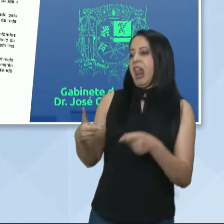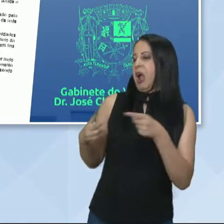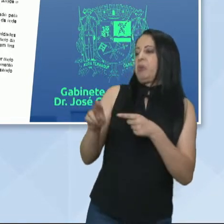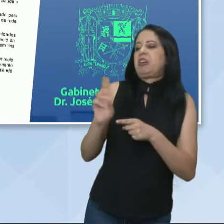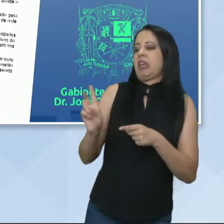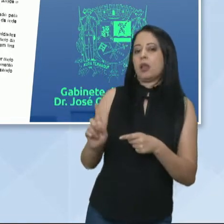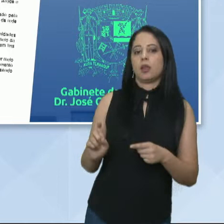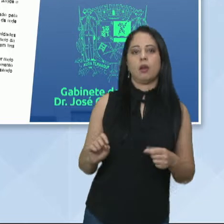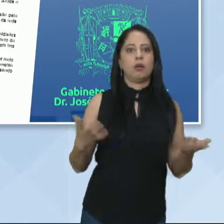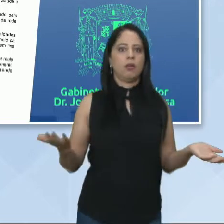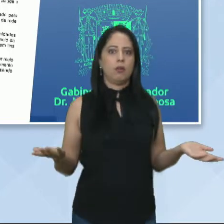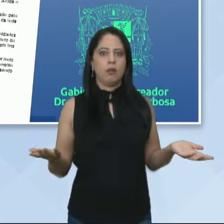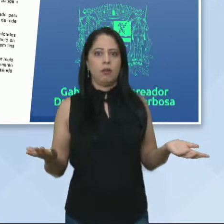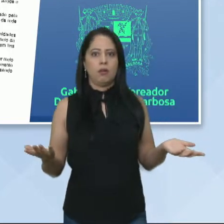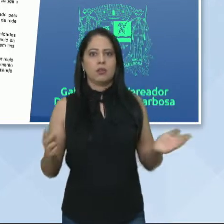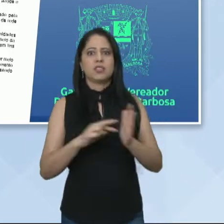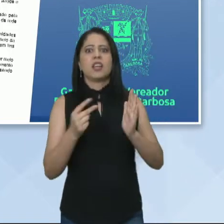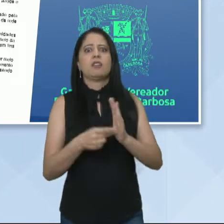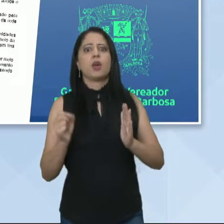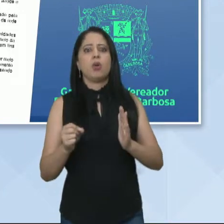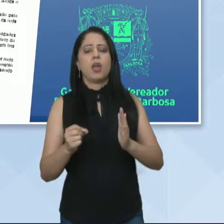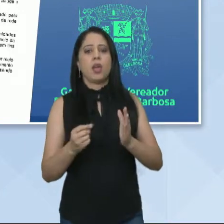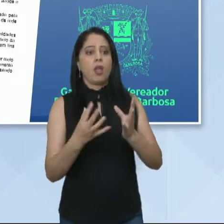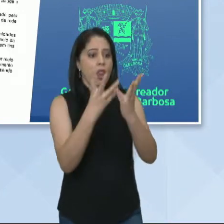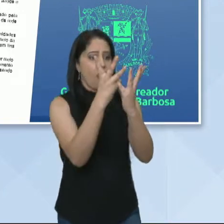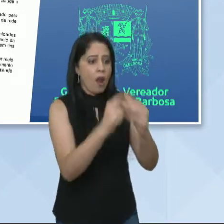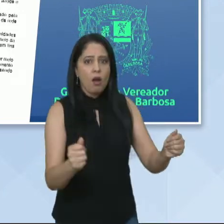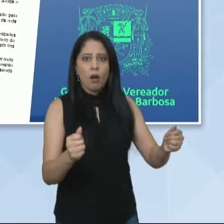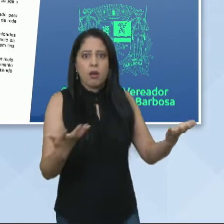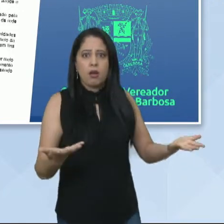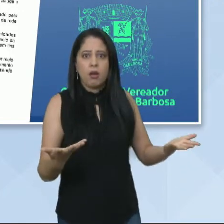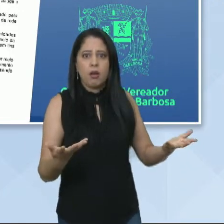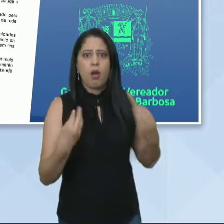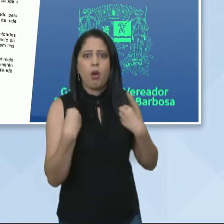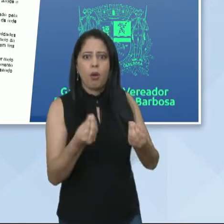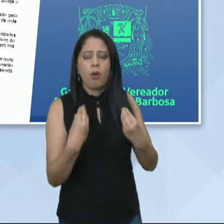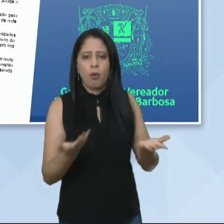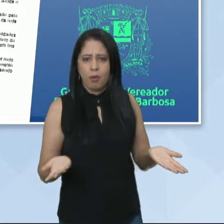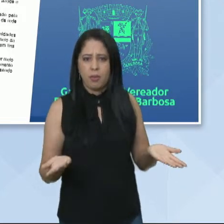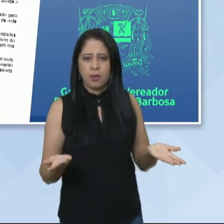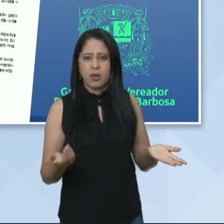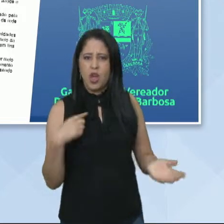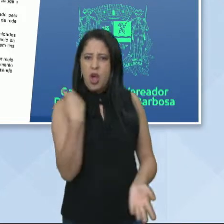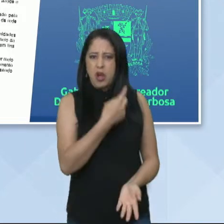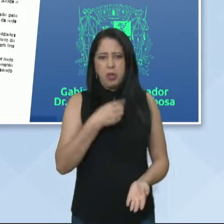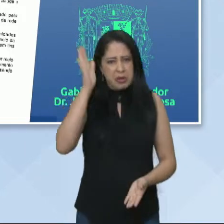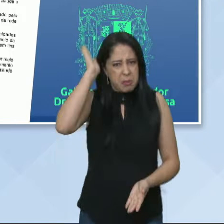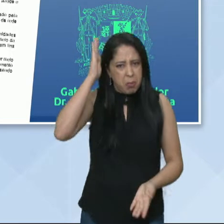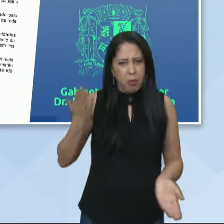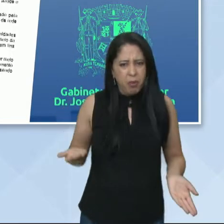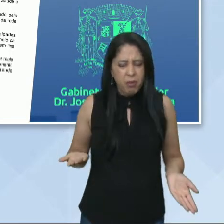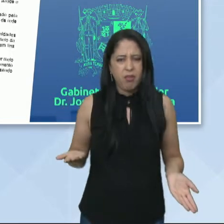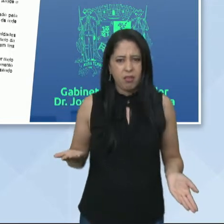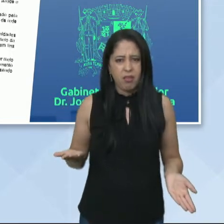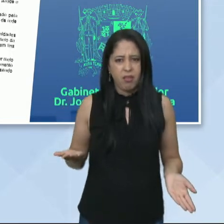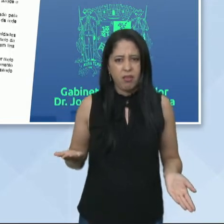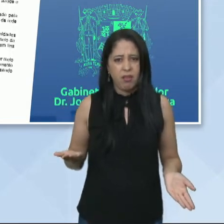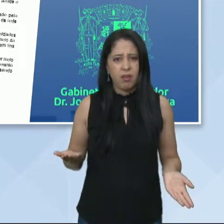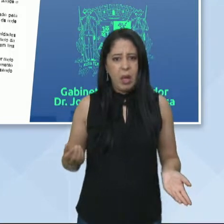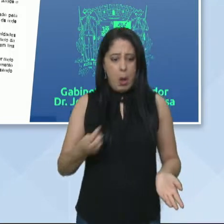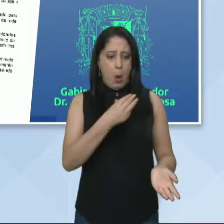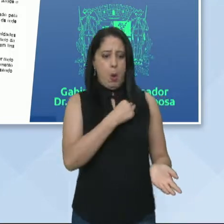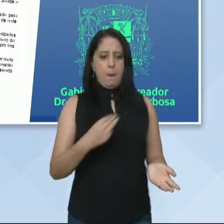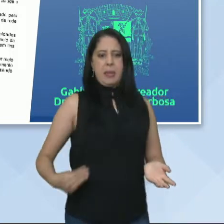não, explodir, partir no meio. Ou acha que a gente não tem inteligência? O ministro explicou